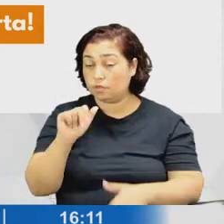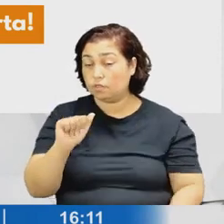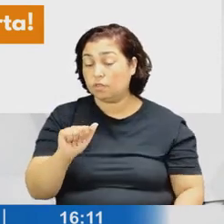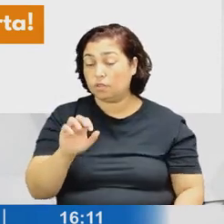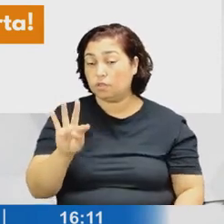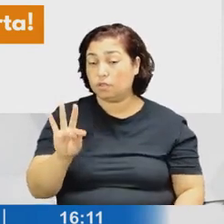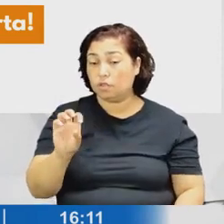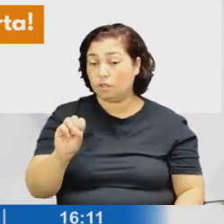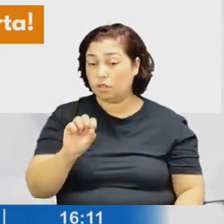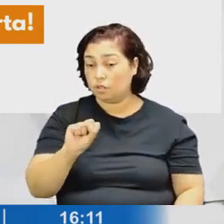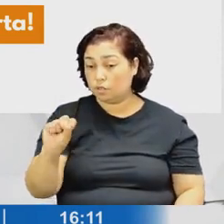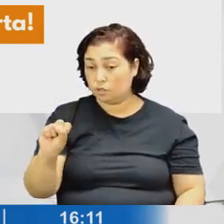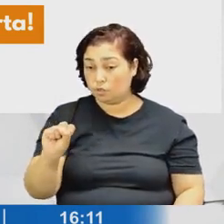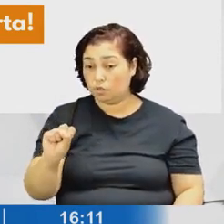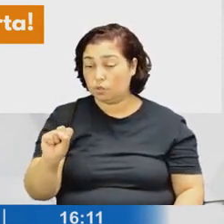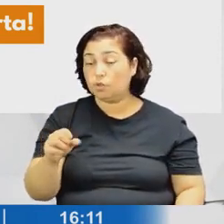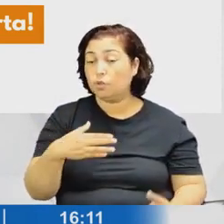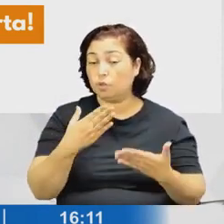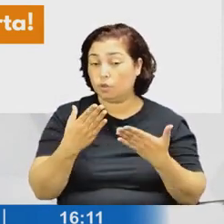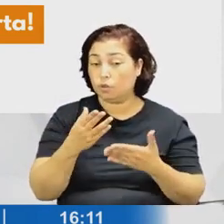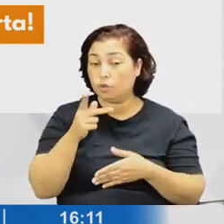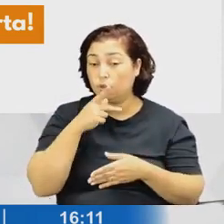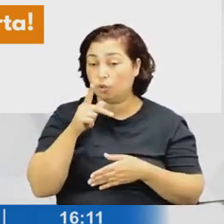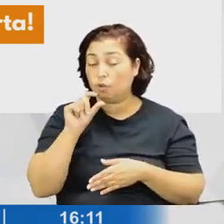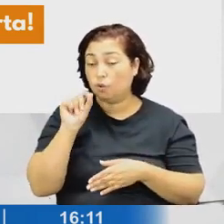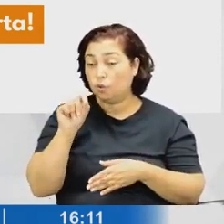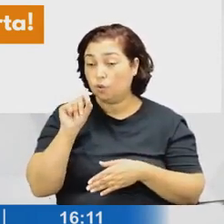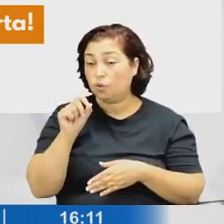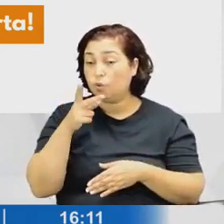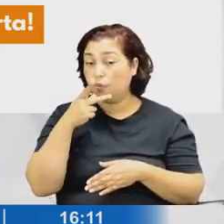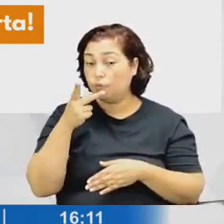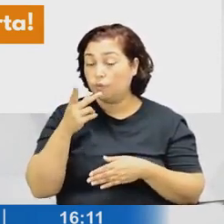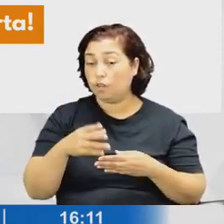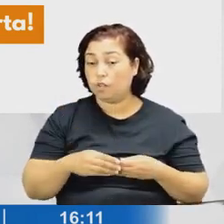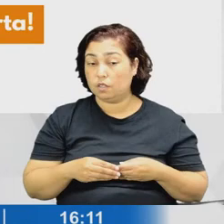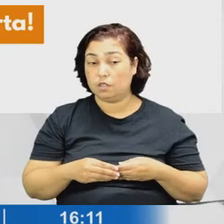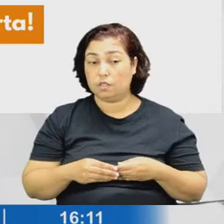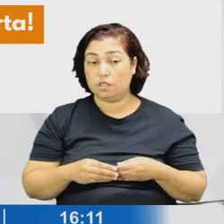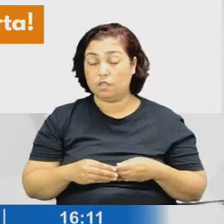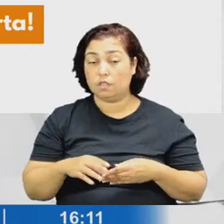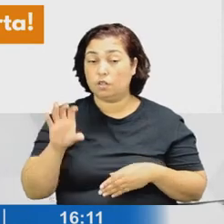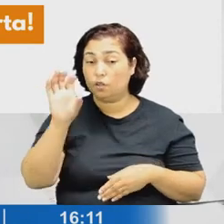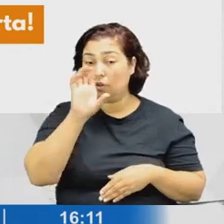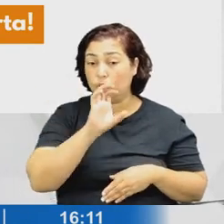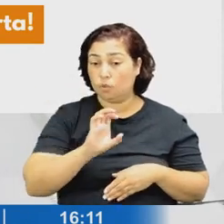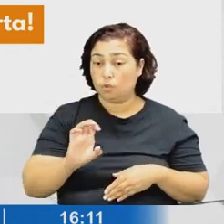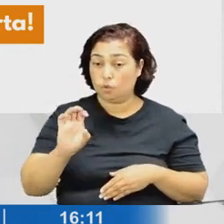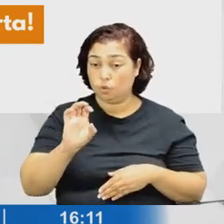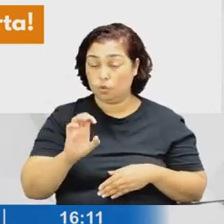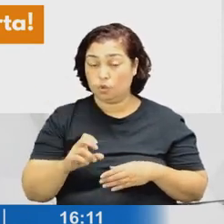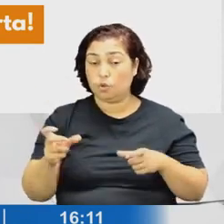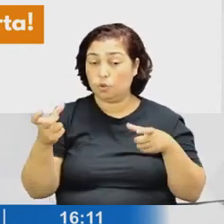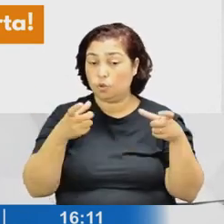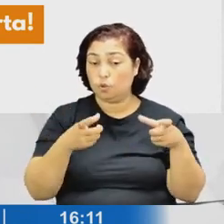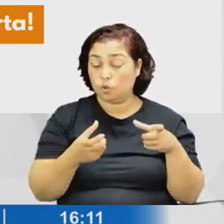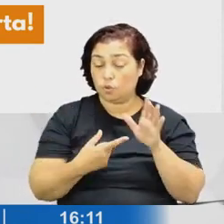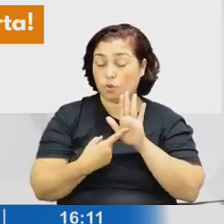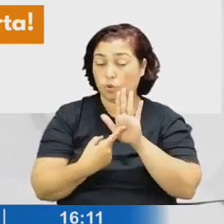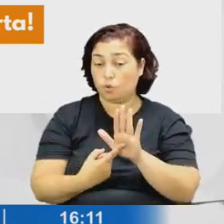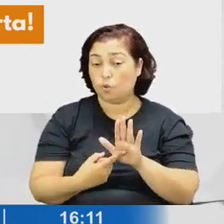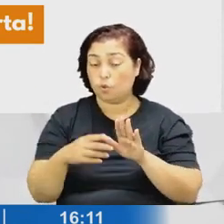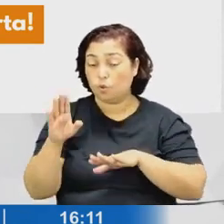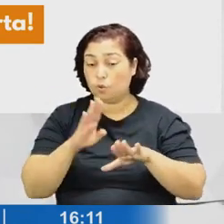dentro dos seus atos estão as falas o que você fala é o que você controla né o que você fala aonde você aparece